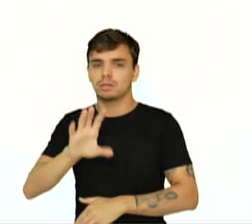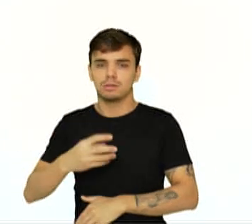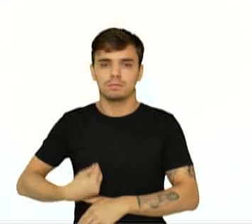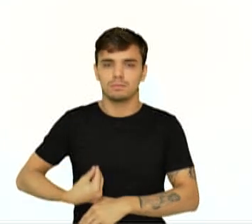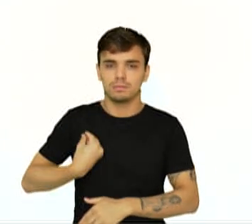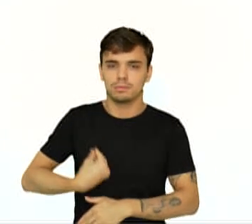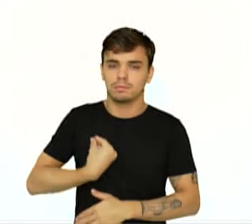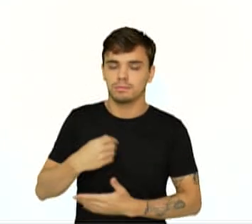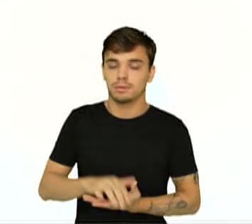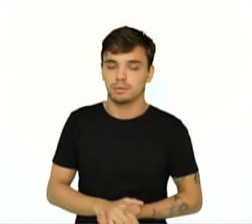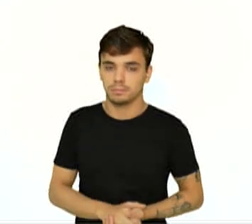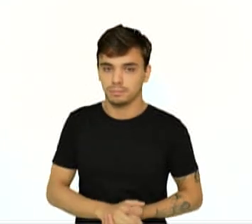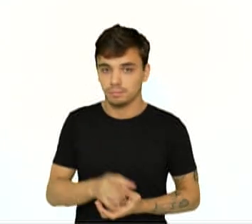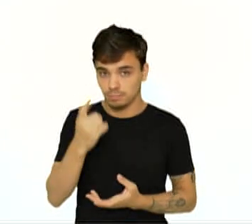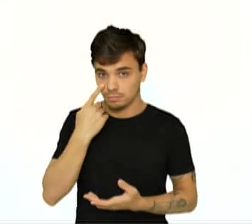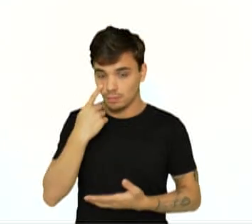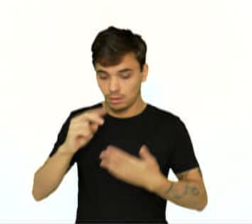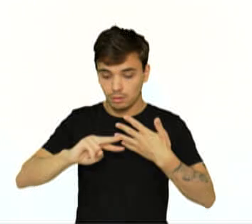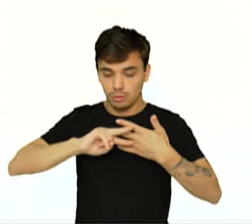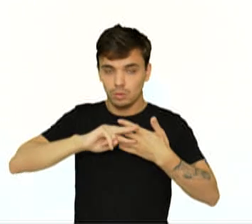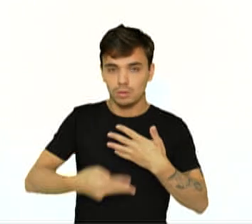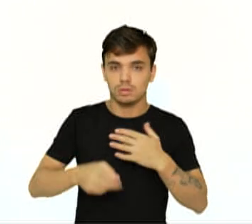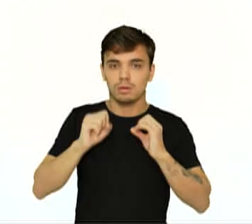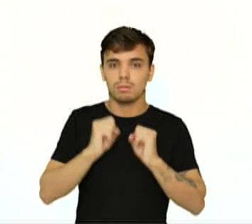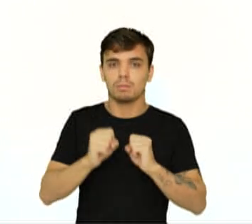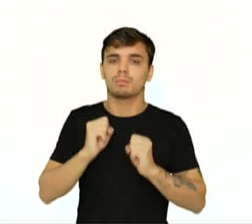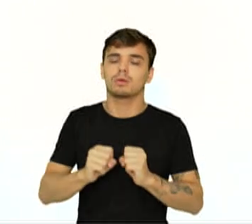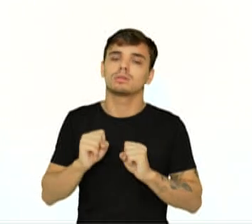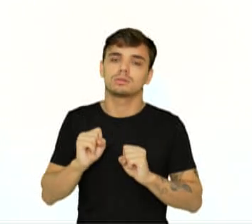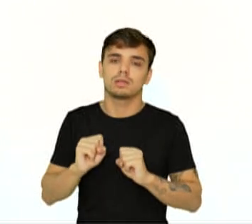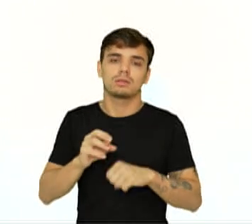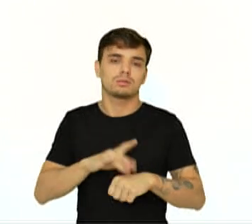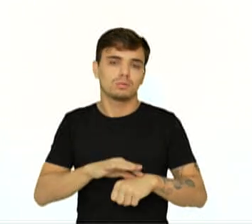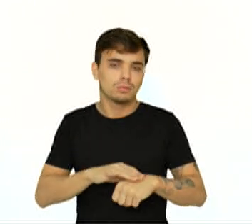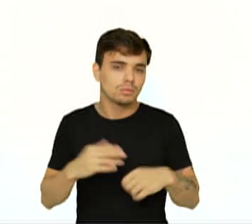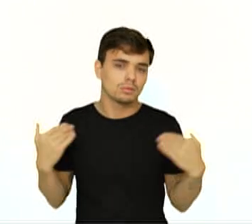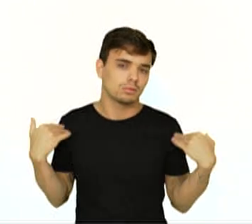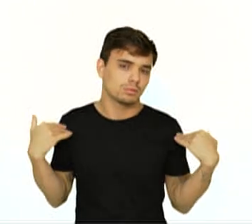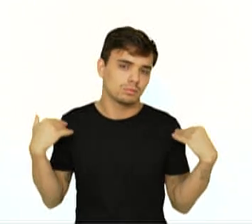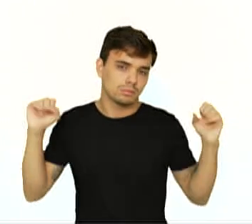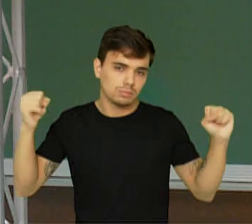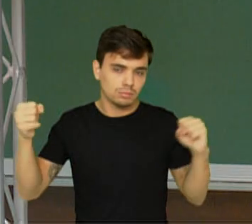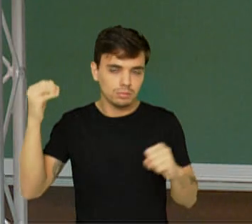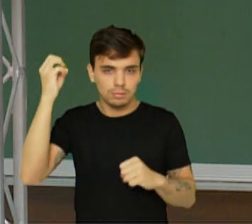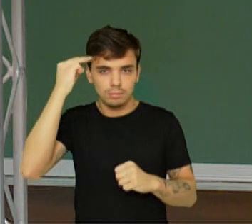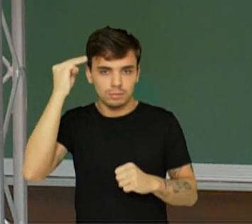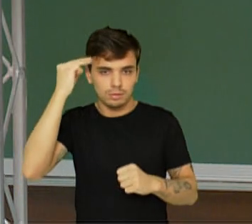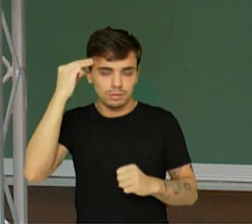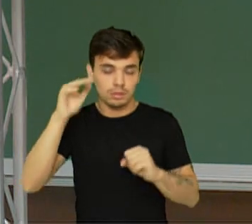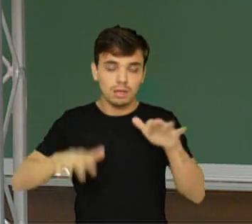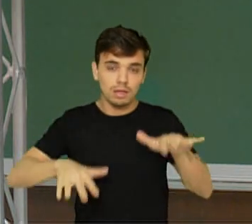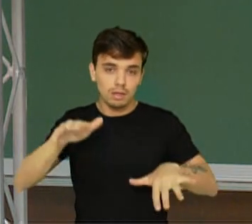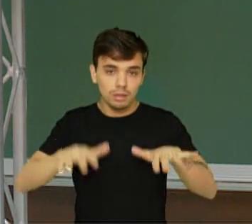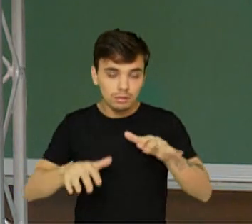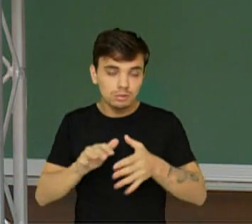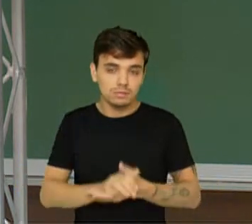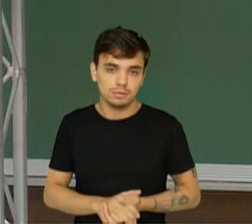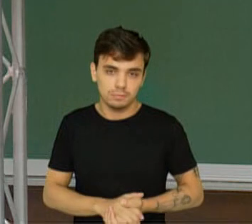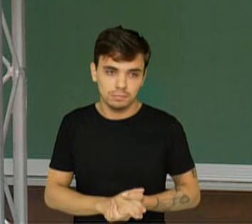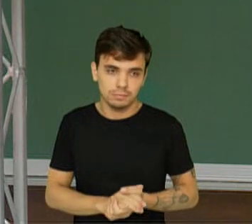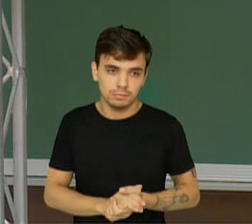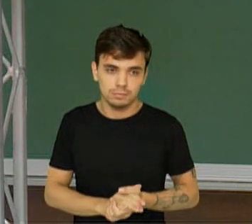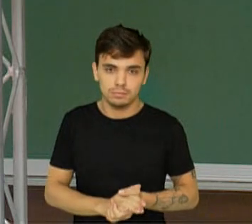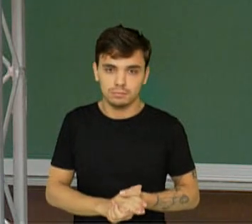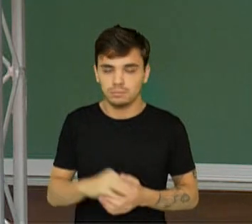A consequência pode ser enfermidades físicas e mentais. Né? Às vezes,